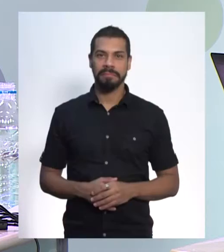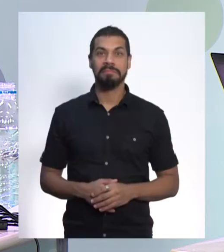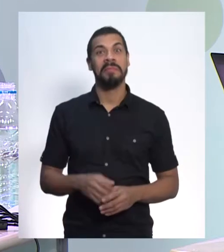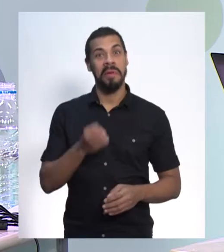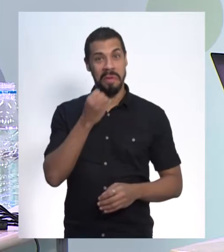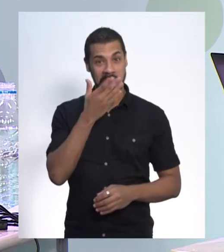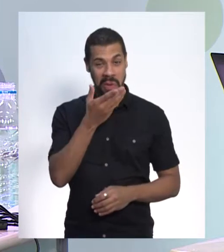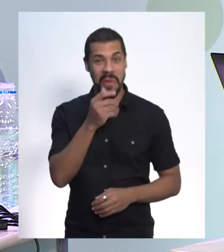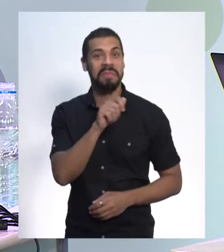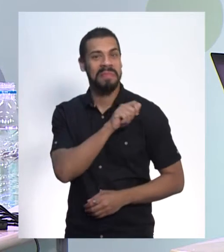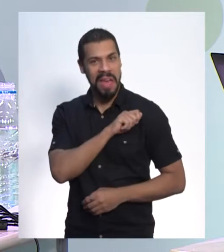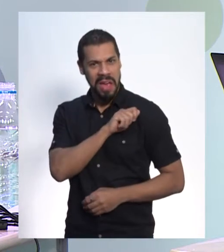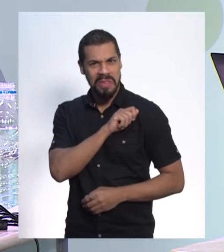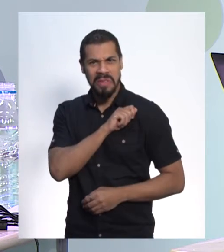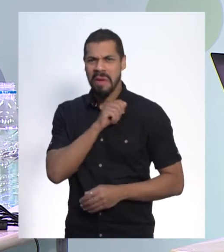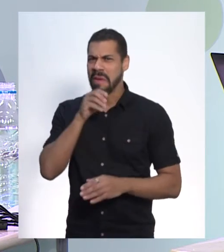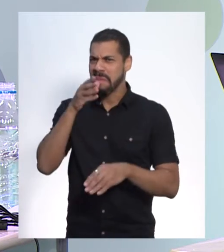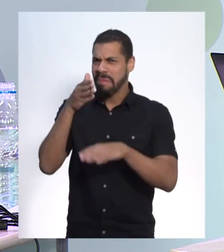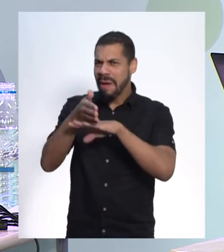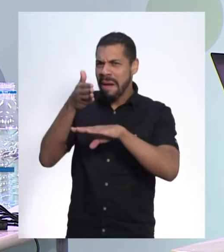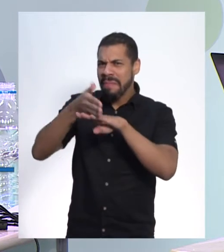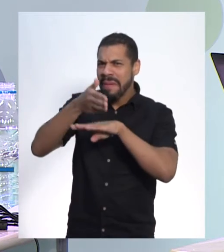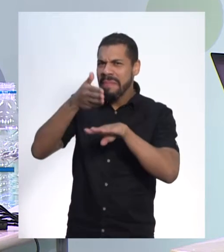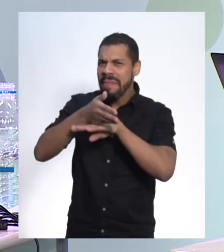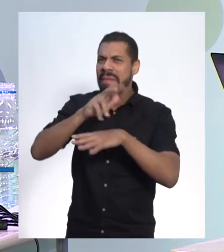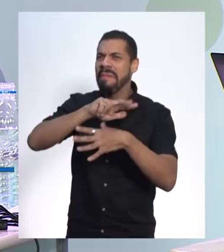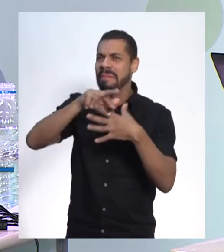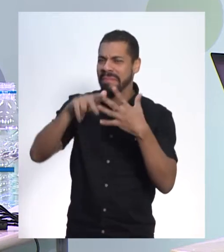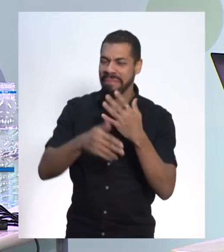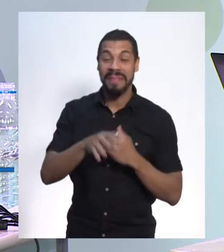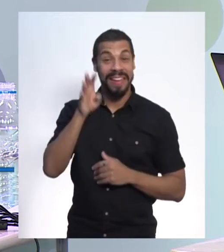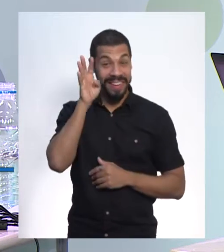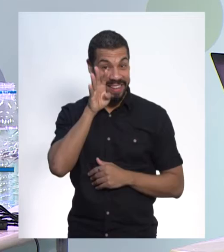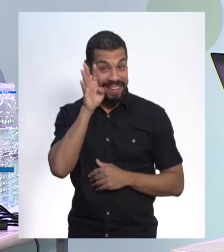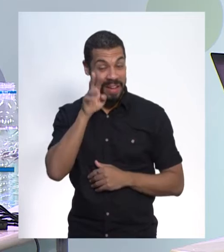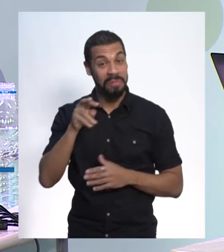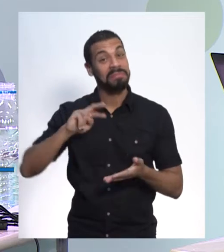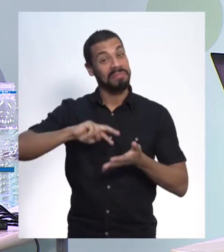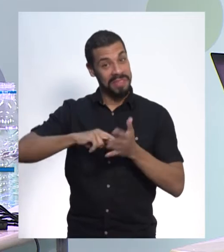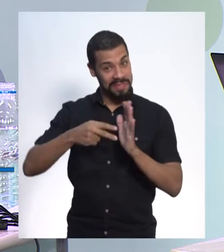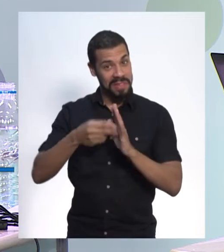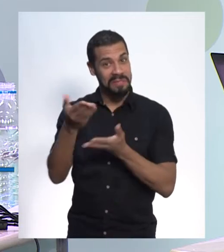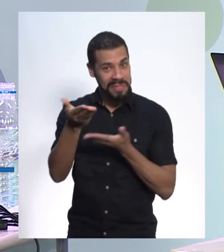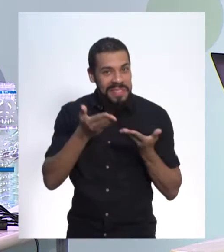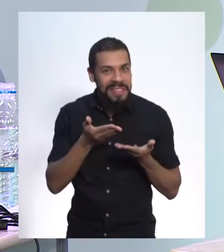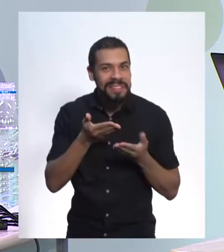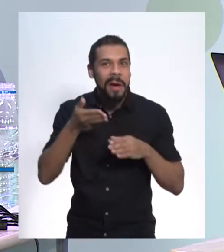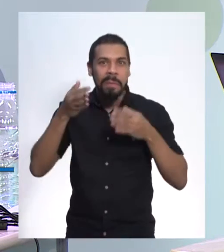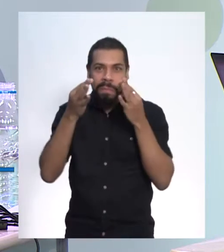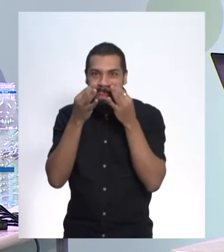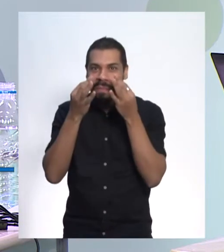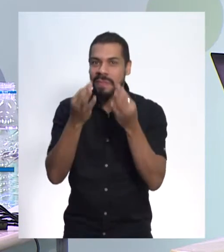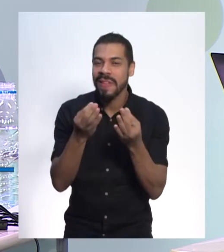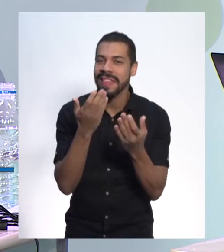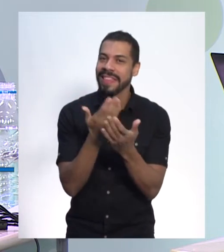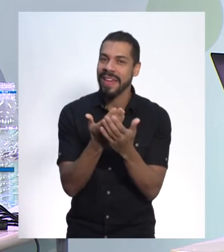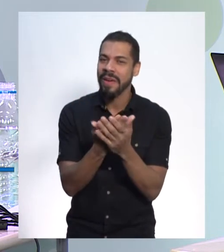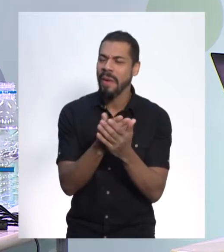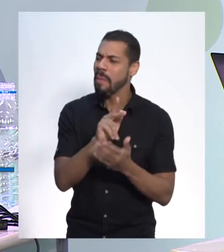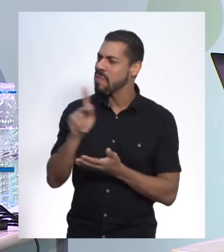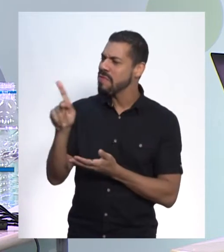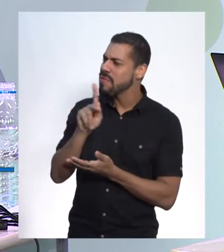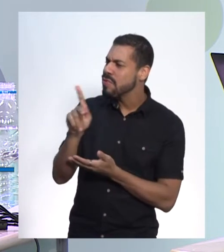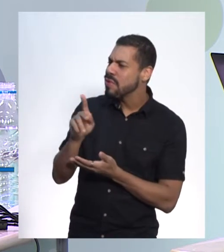Muito bem, alunos. Bastante interações, isso é legal, significa que vocês estão atentos na aula. Professor